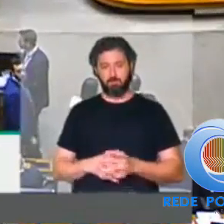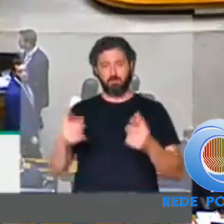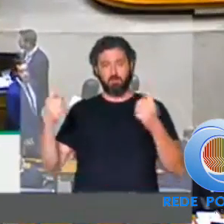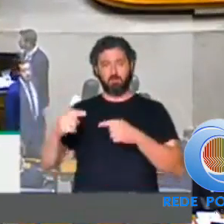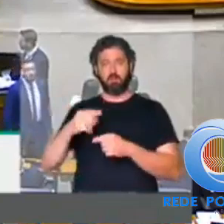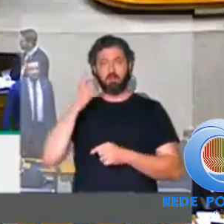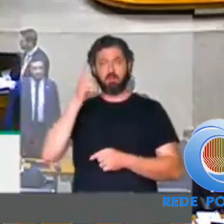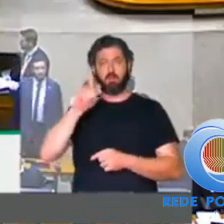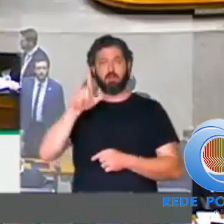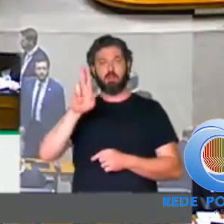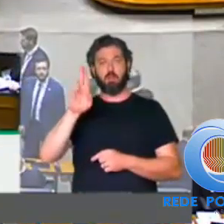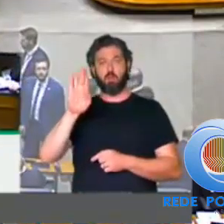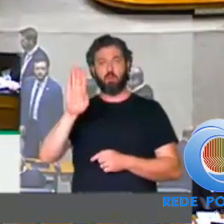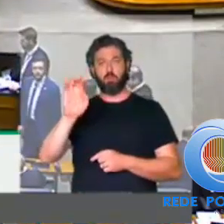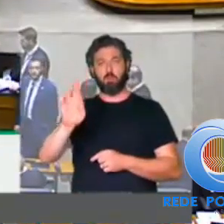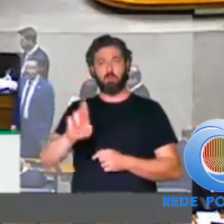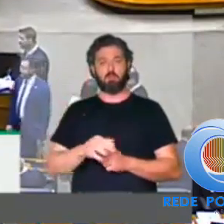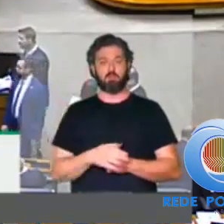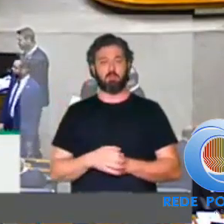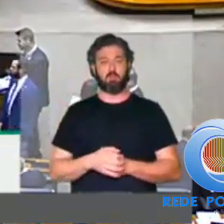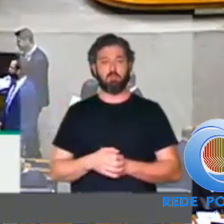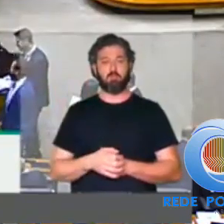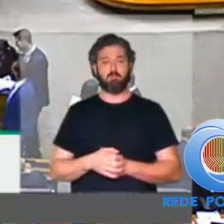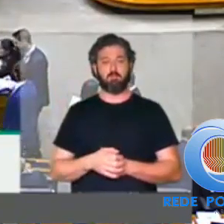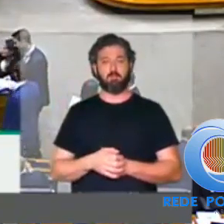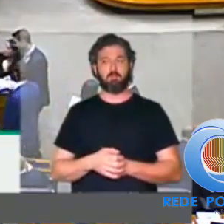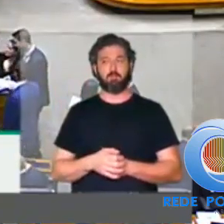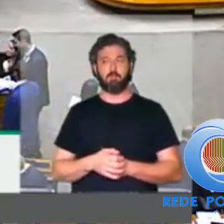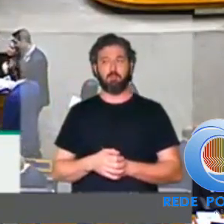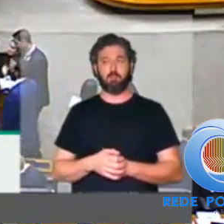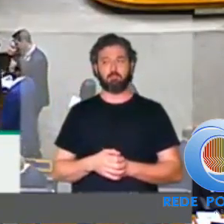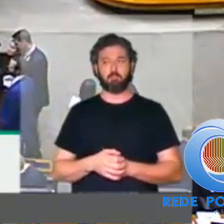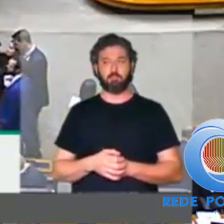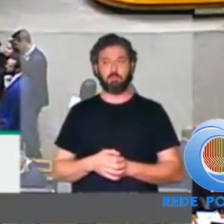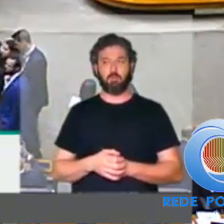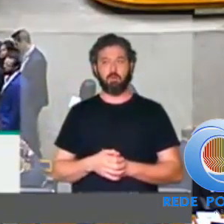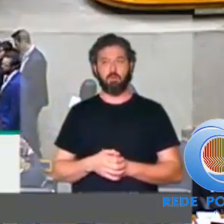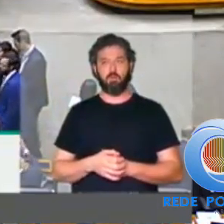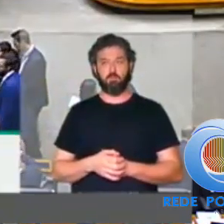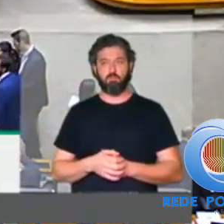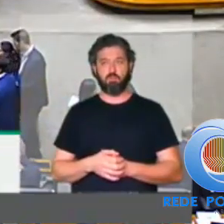Contrário, deputado Glauber. Já tem requerimento de encerramento?